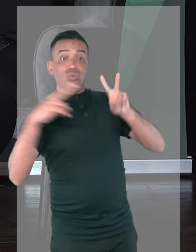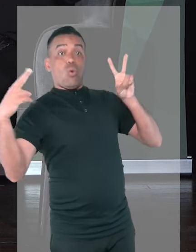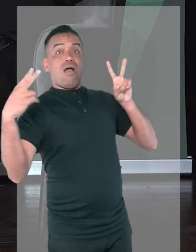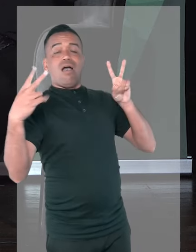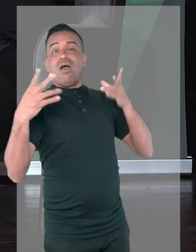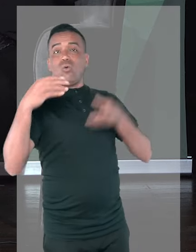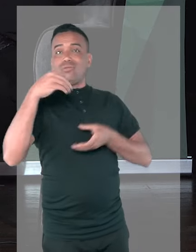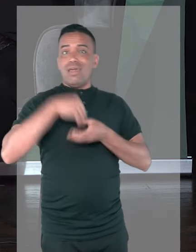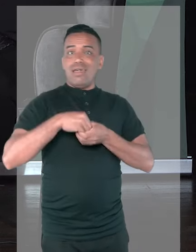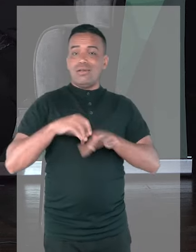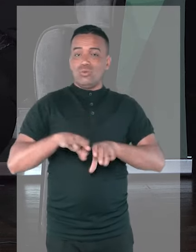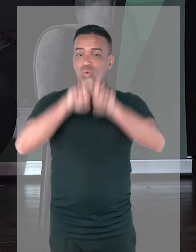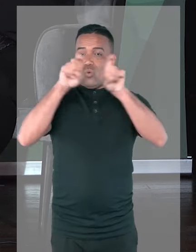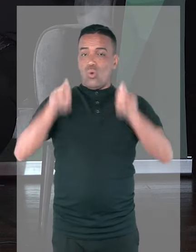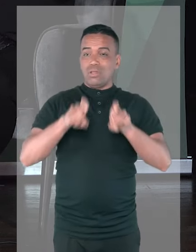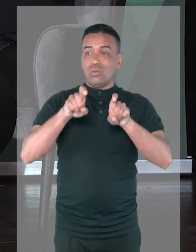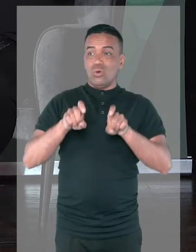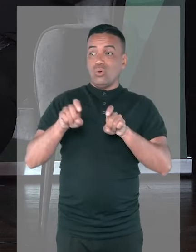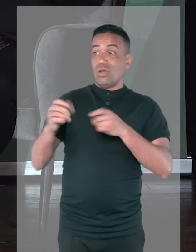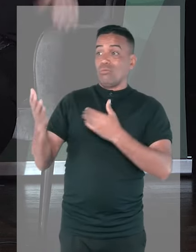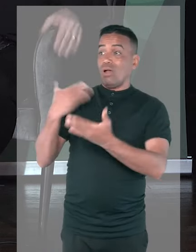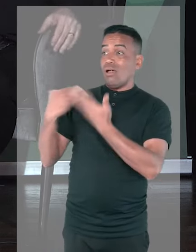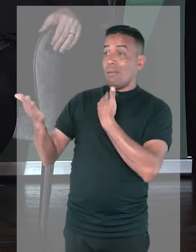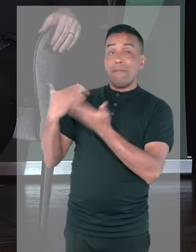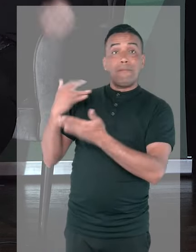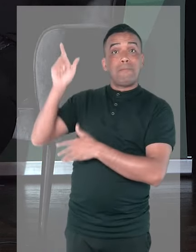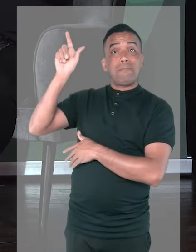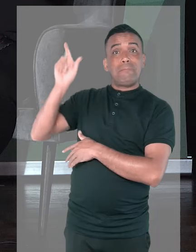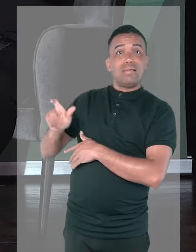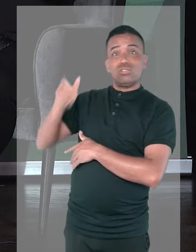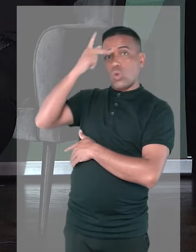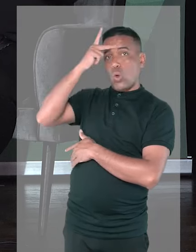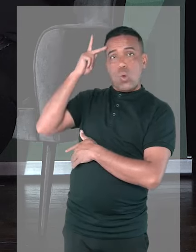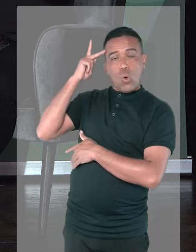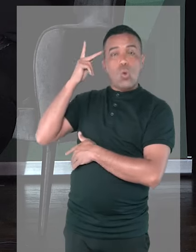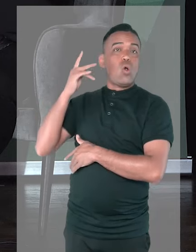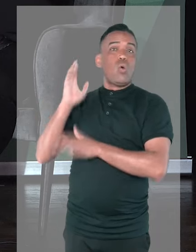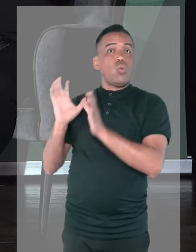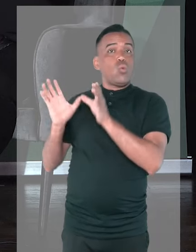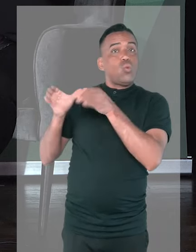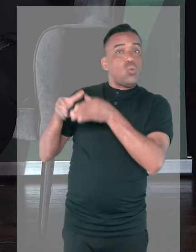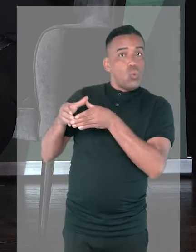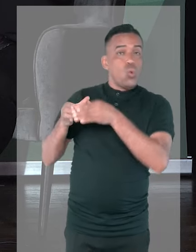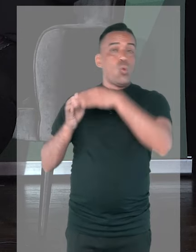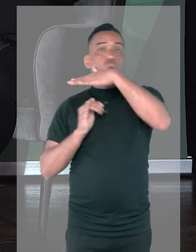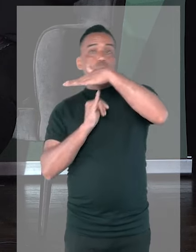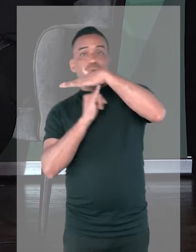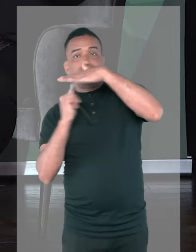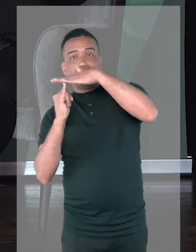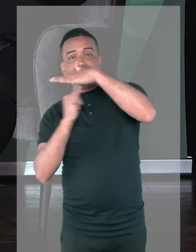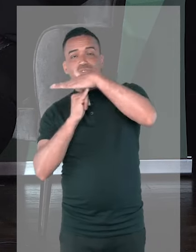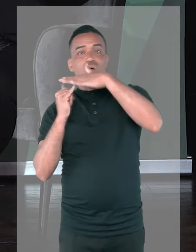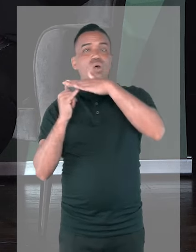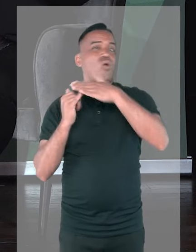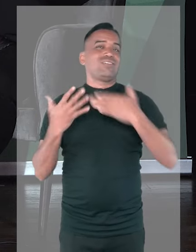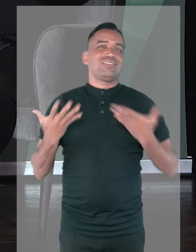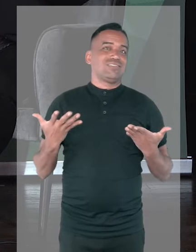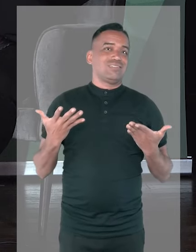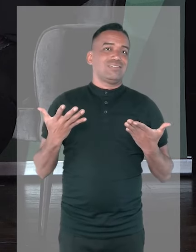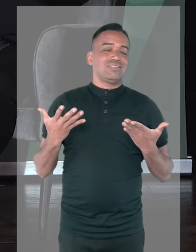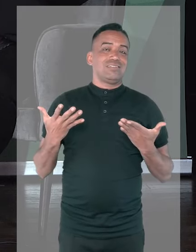computador, ou numa relação com pessoas, ou com instituições, com companhias, o que quer que seja,